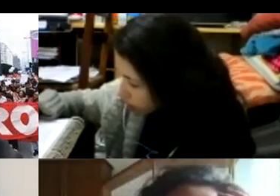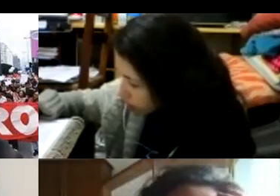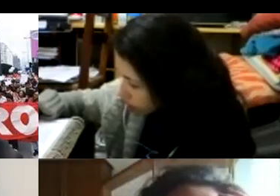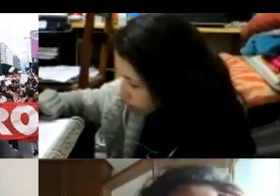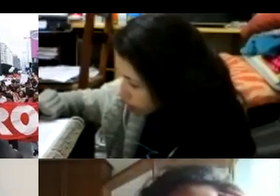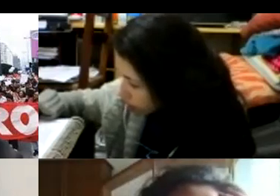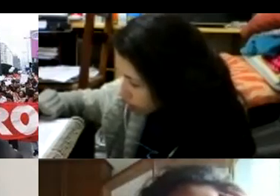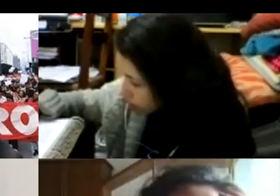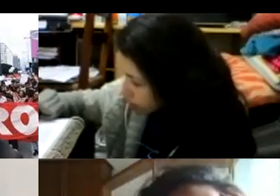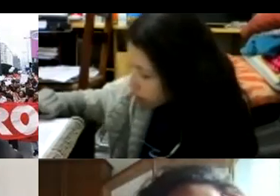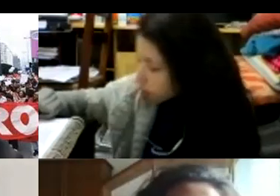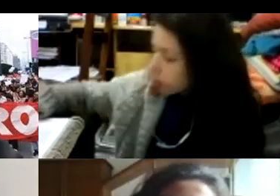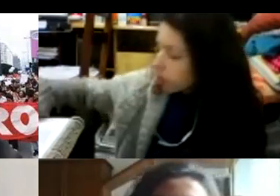mulher.